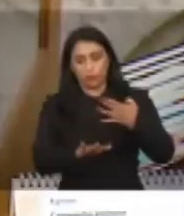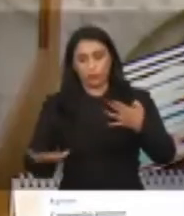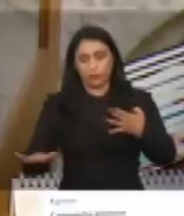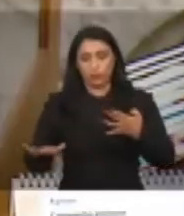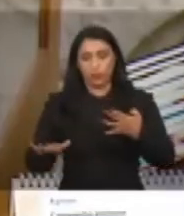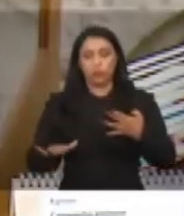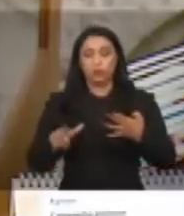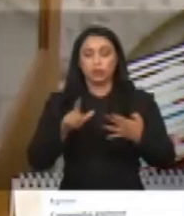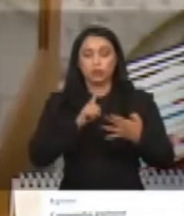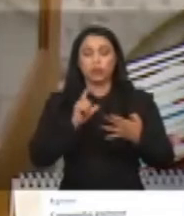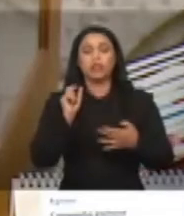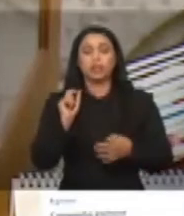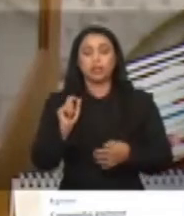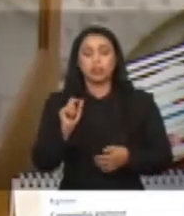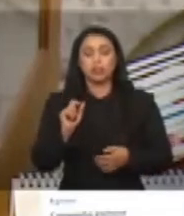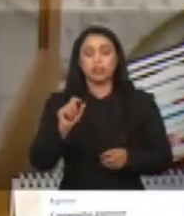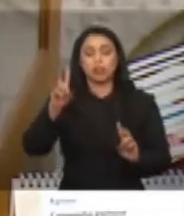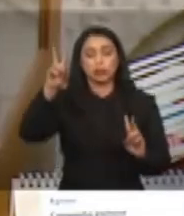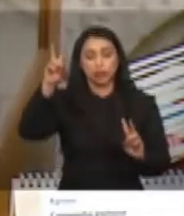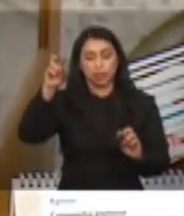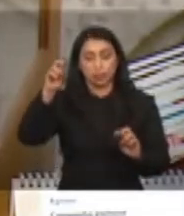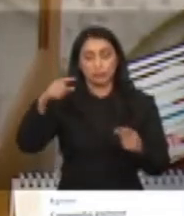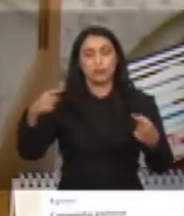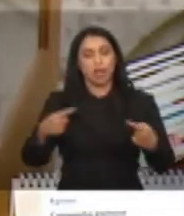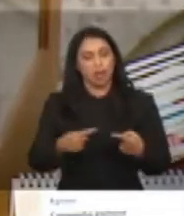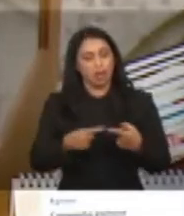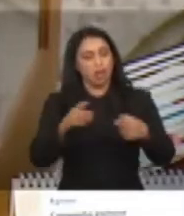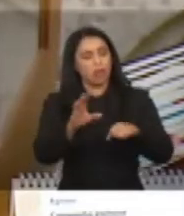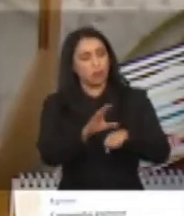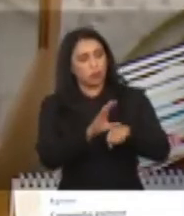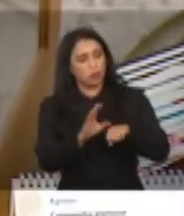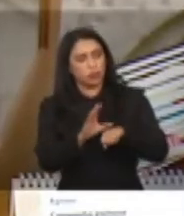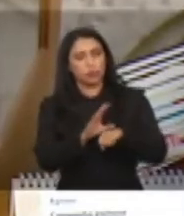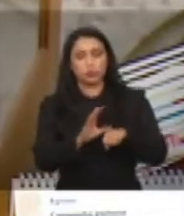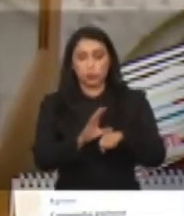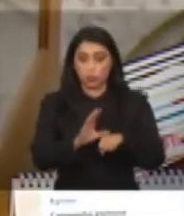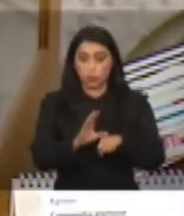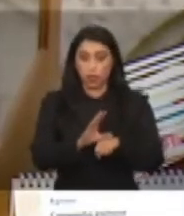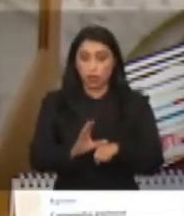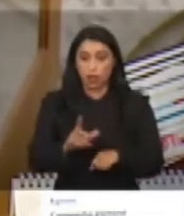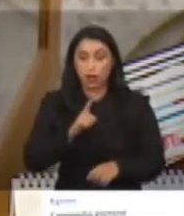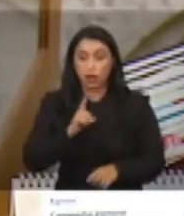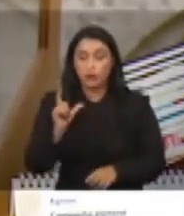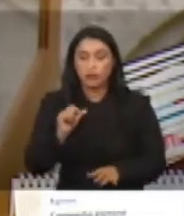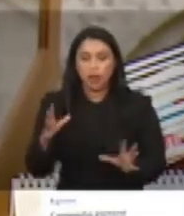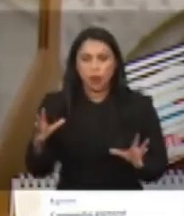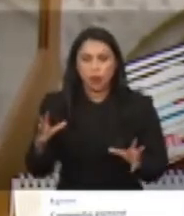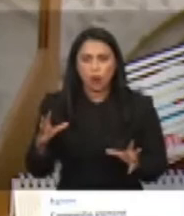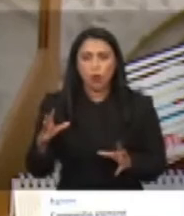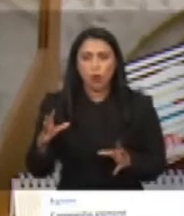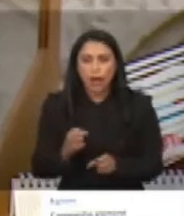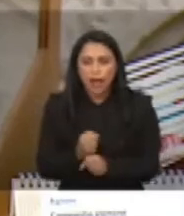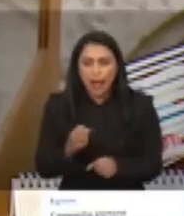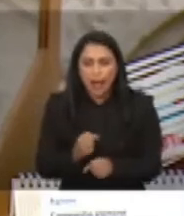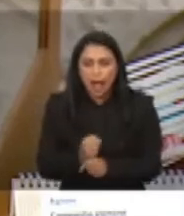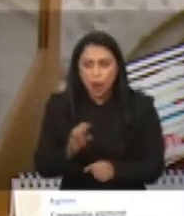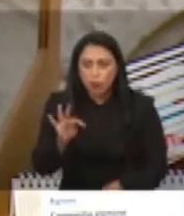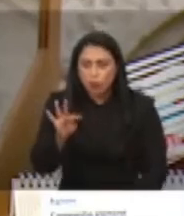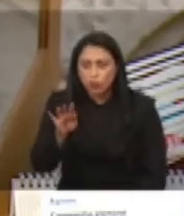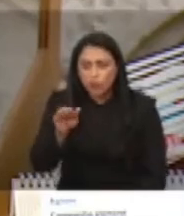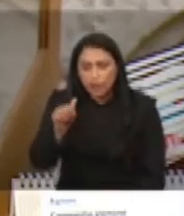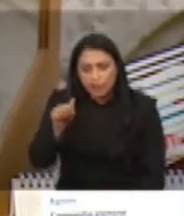IPTU, abro aspas, é constitucional a adoção no cálculo do valor de